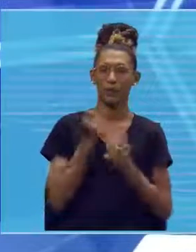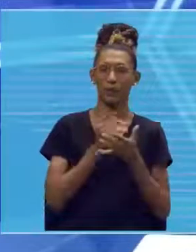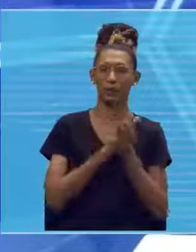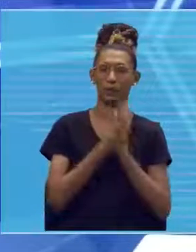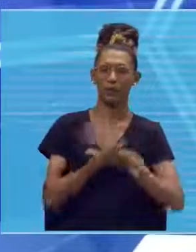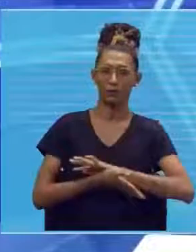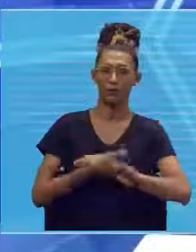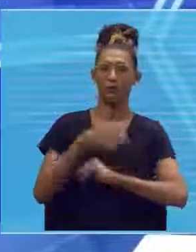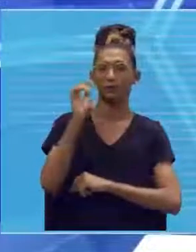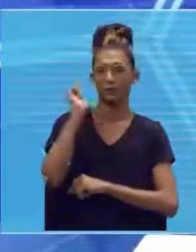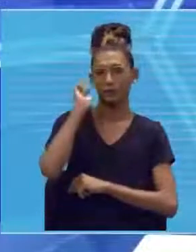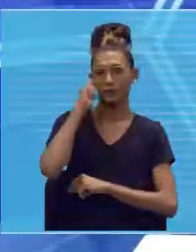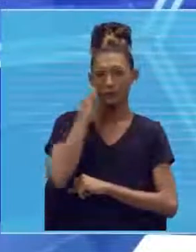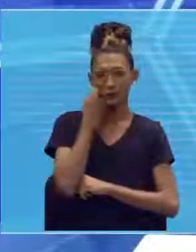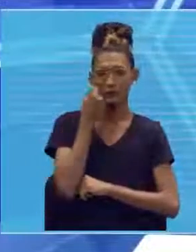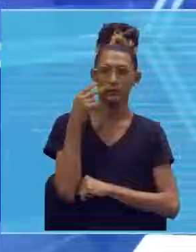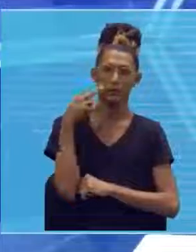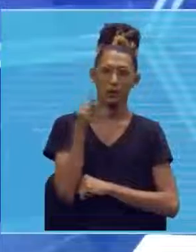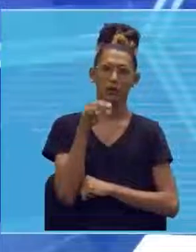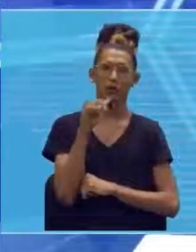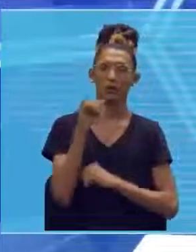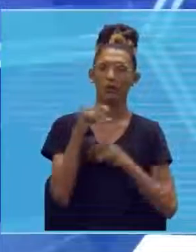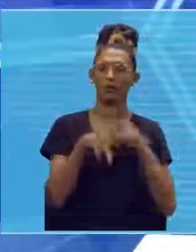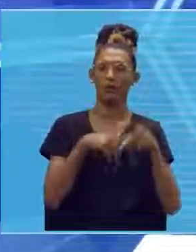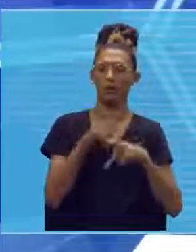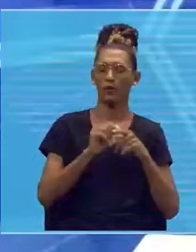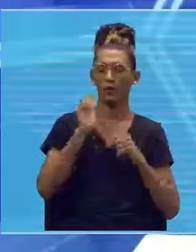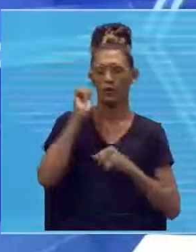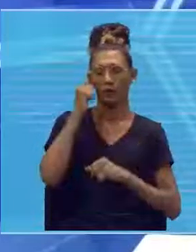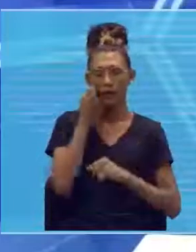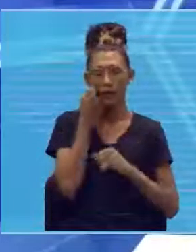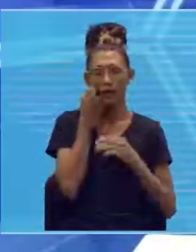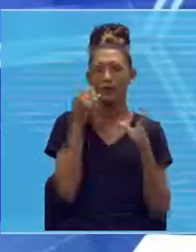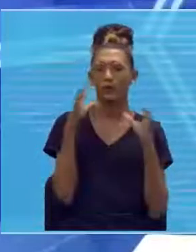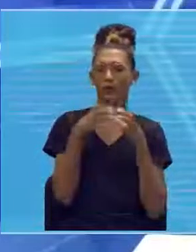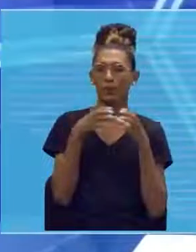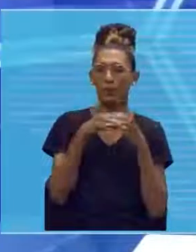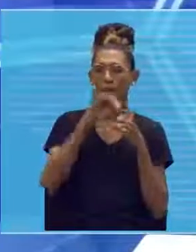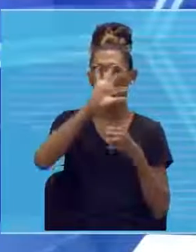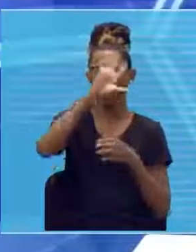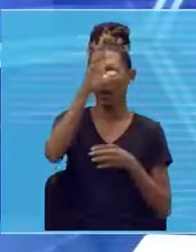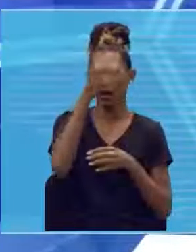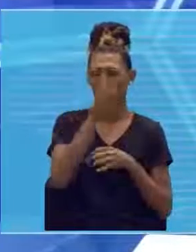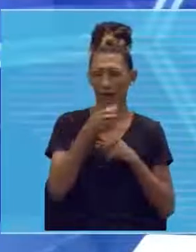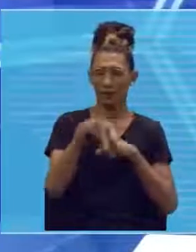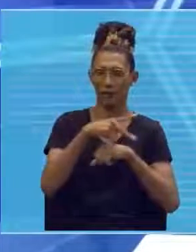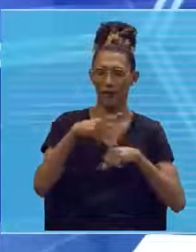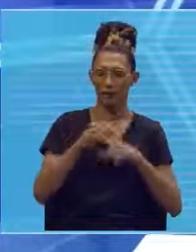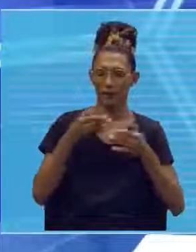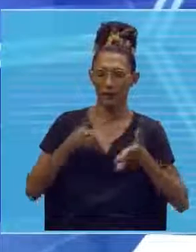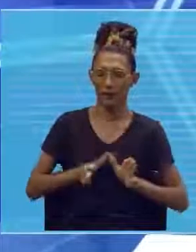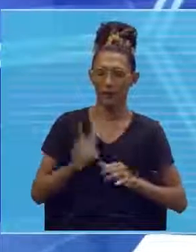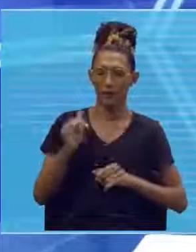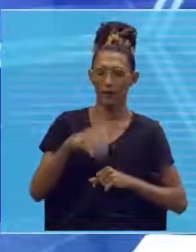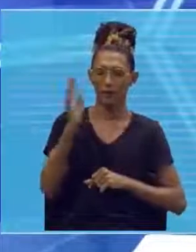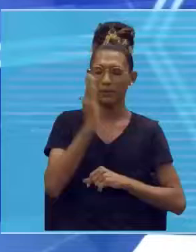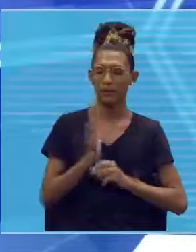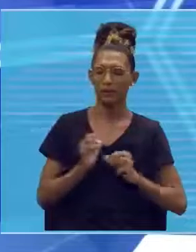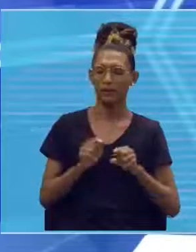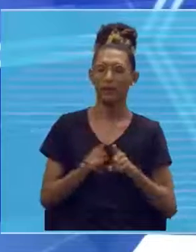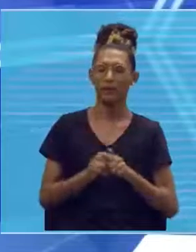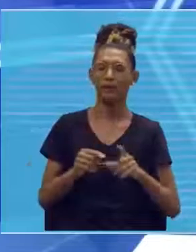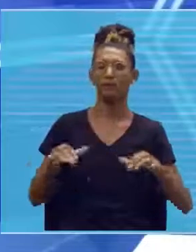então a gente olha o povo africano o o negro O que é do Brasil que é nascido aqui na nossa Pátria